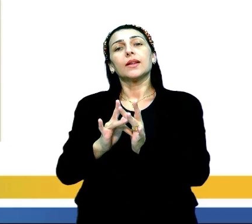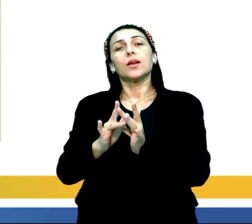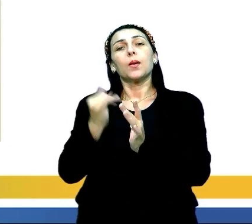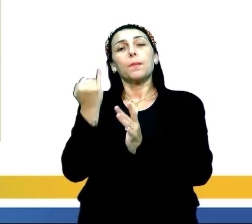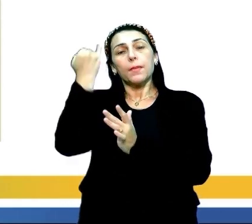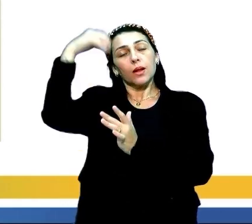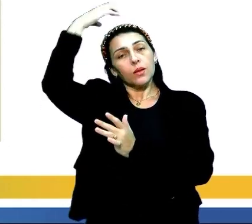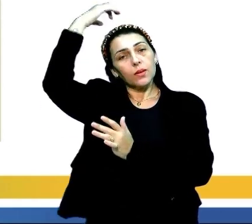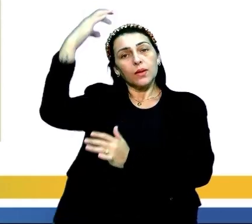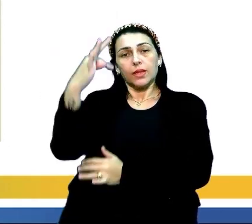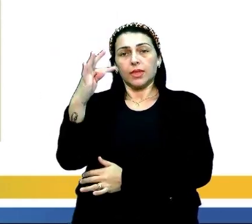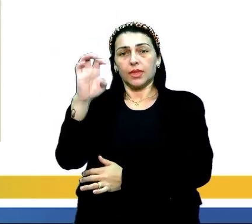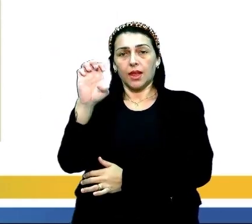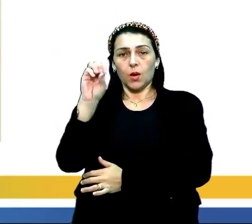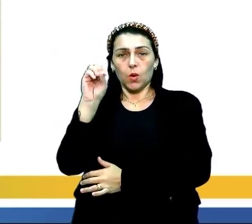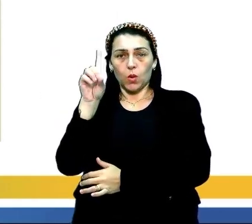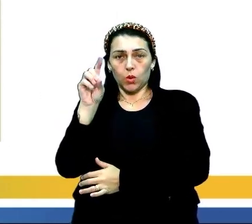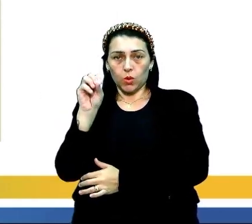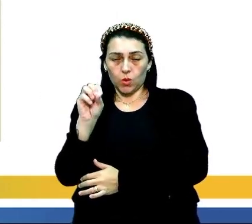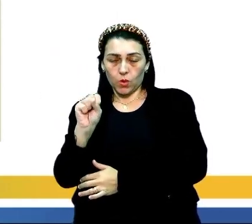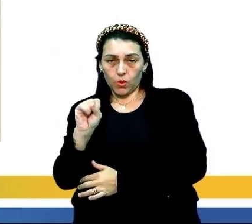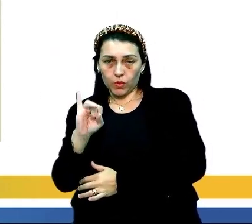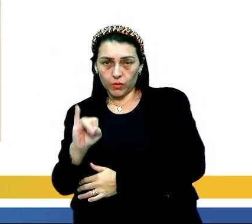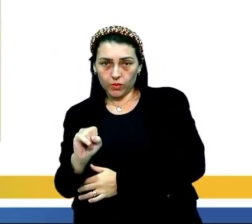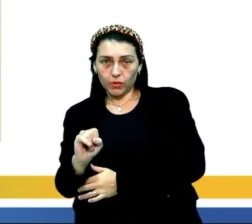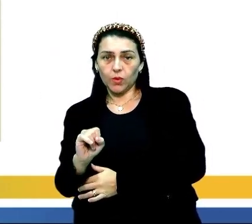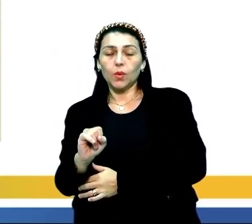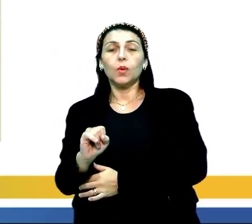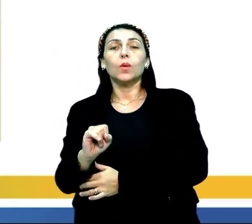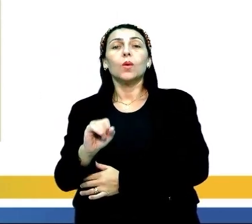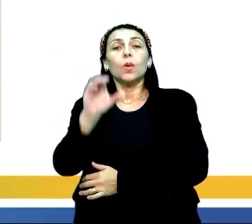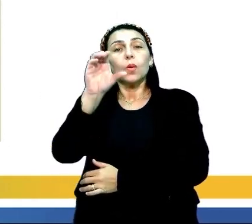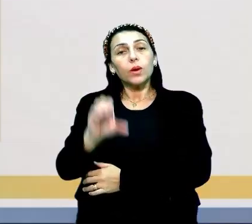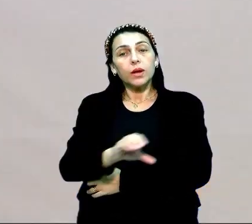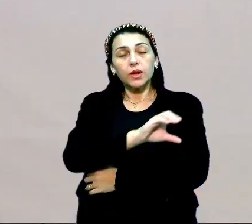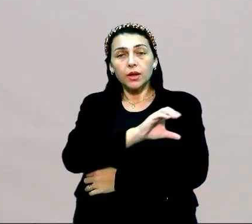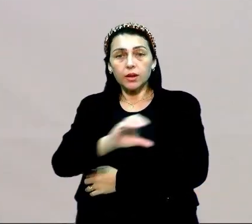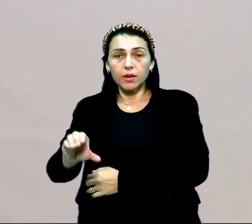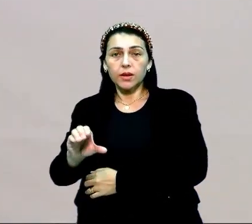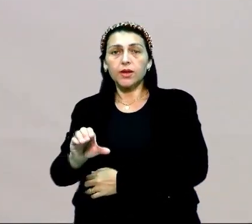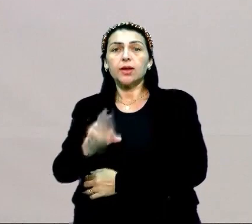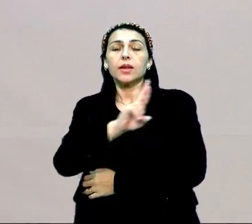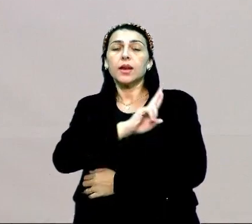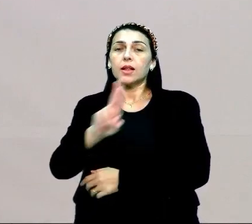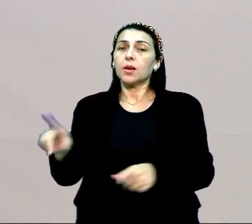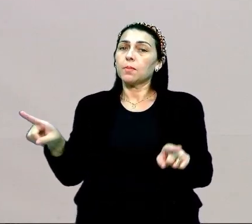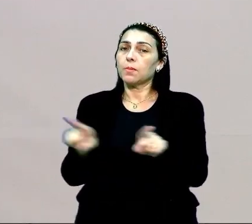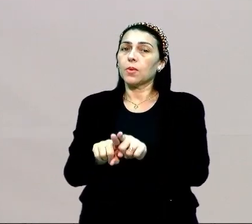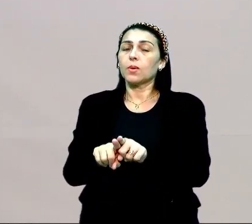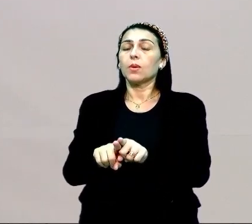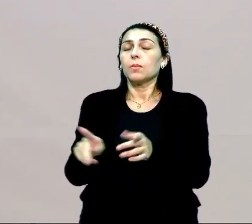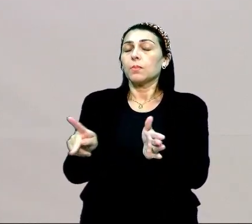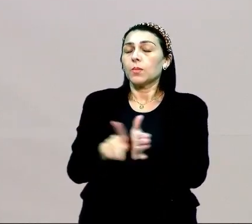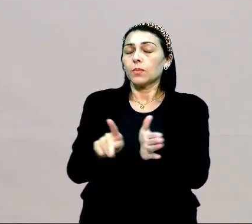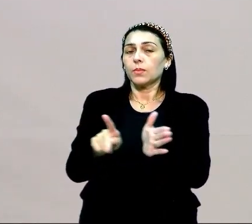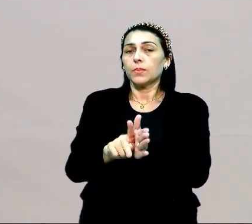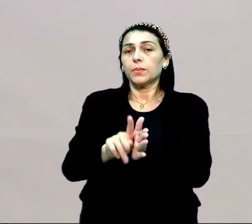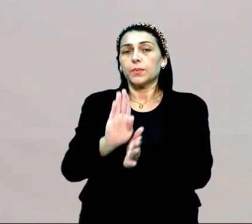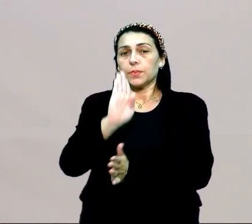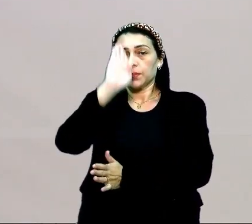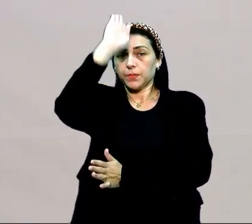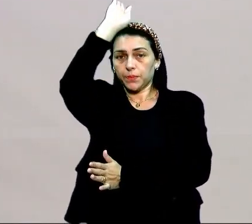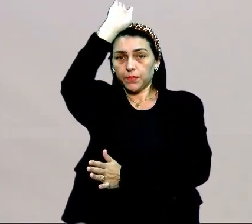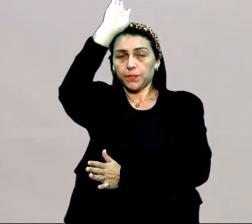o cristianismo ele passou a ser a religião oficial do Império Romano. O que ficou proibido?